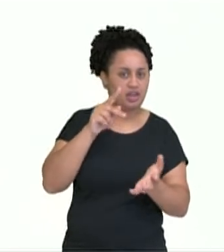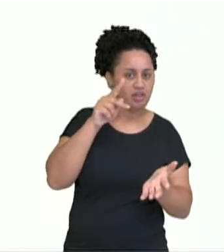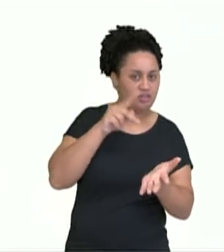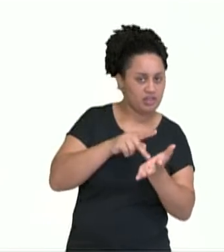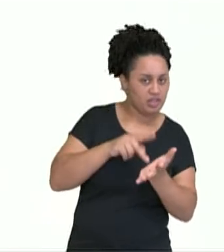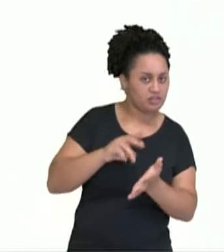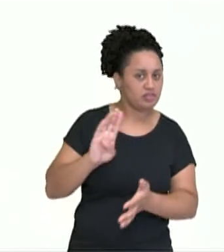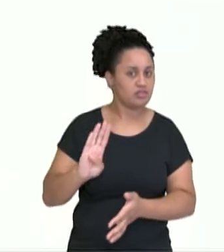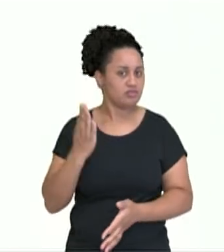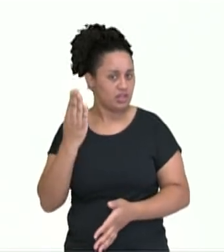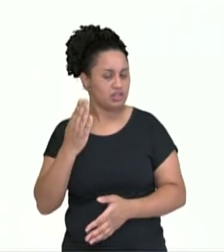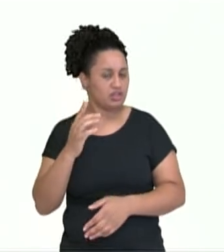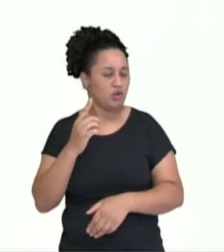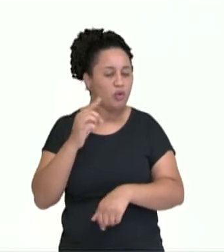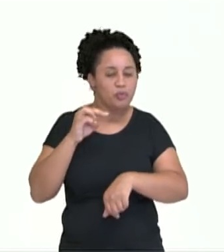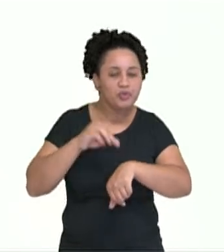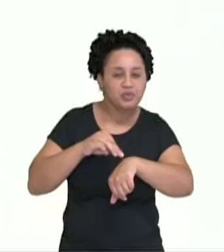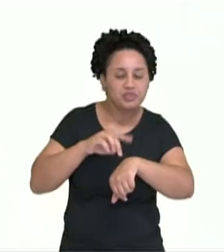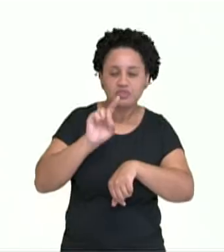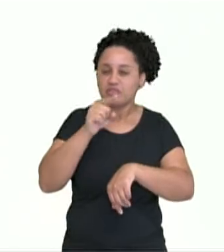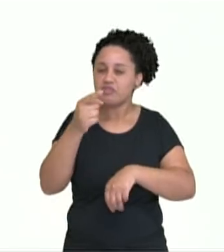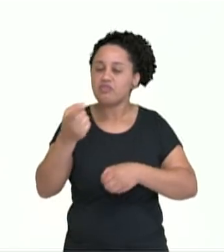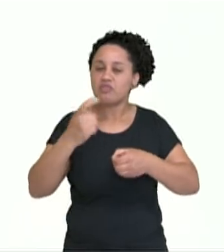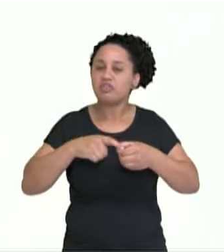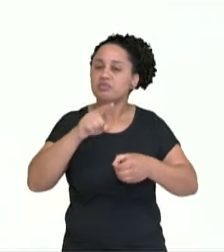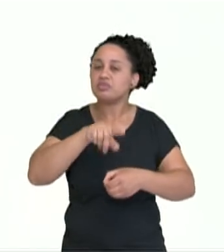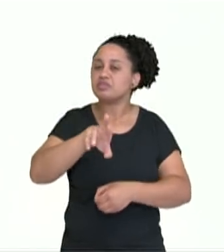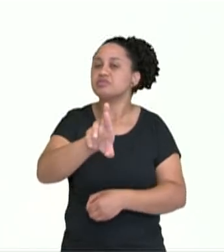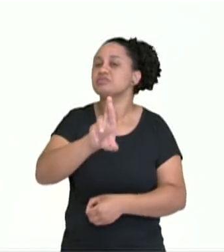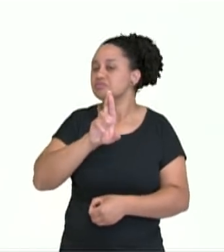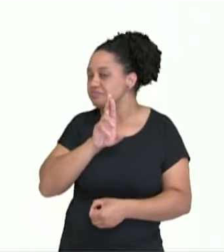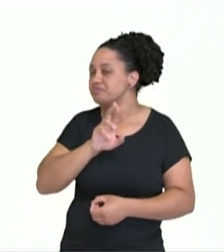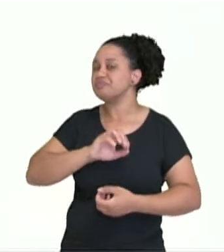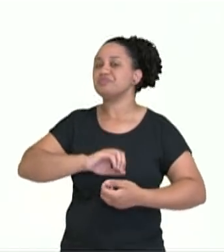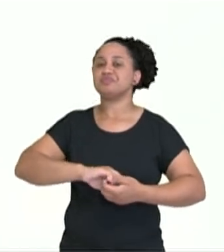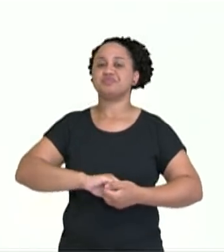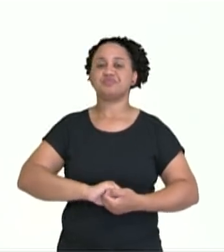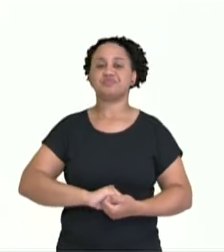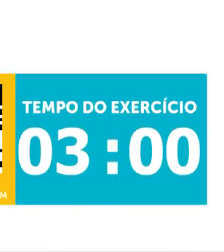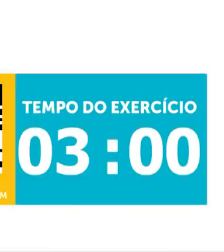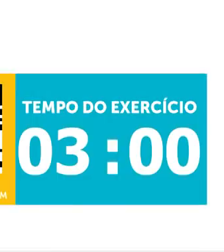verdadeira? 1 minutinho para vocês responderem essa molezinha aí.